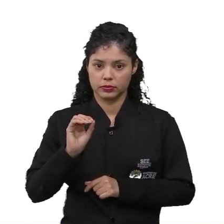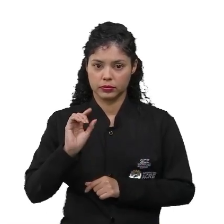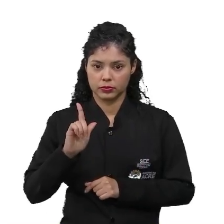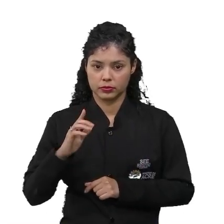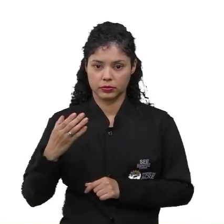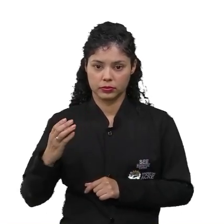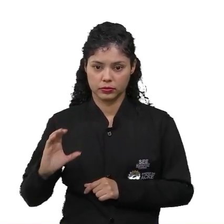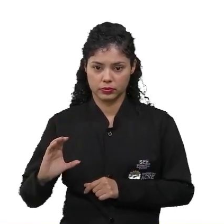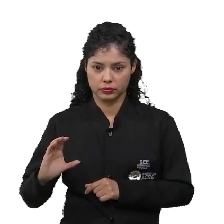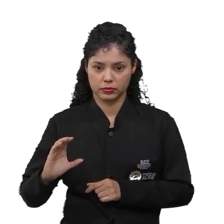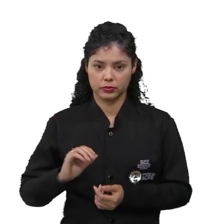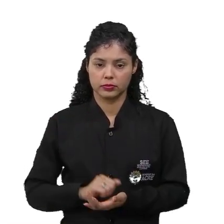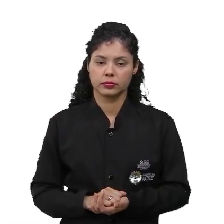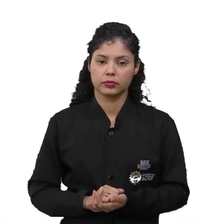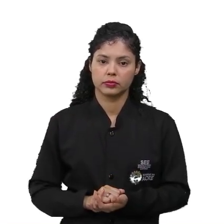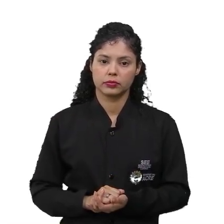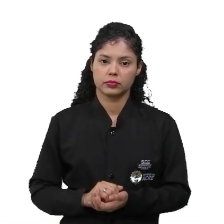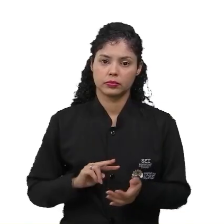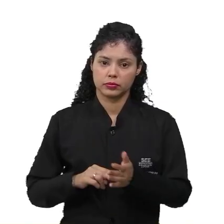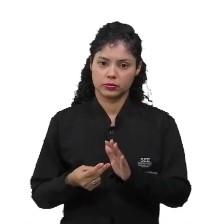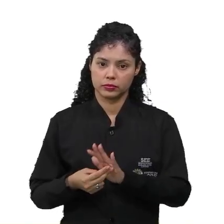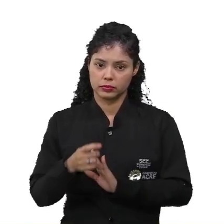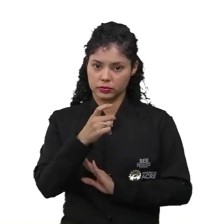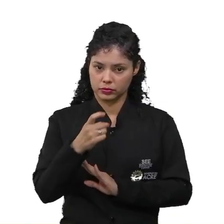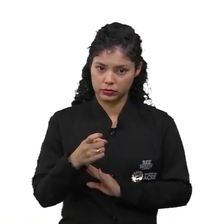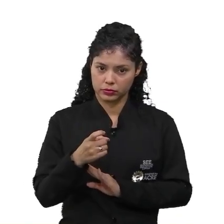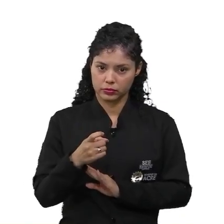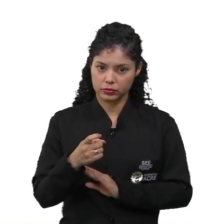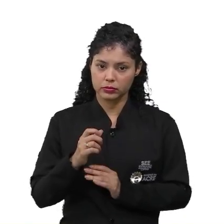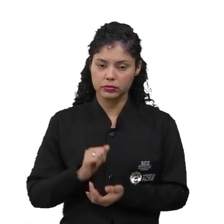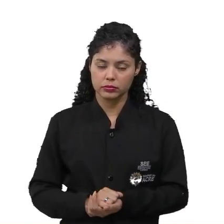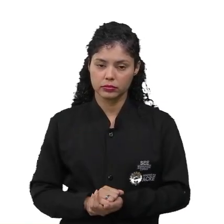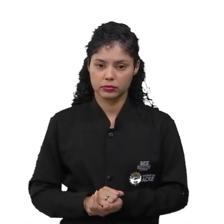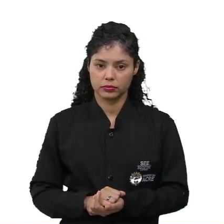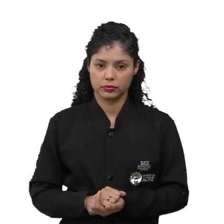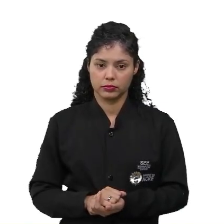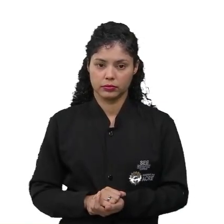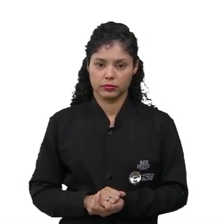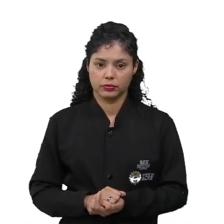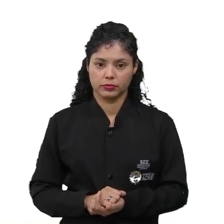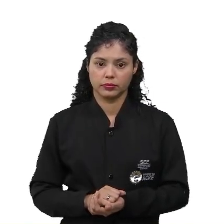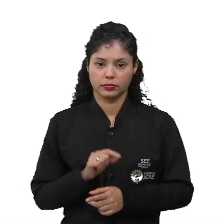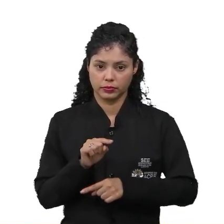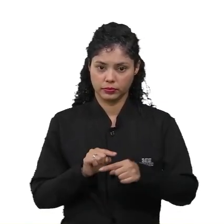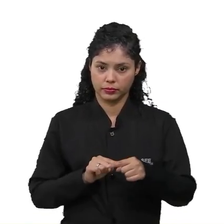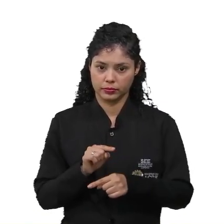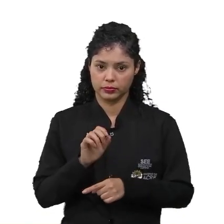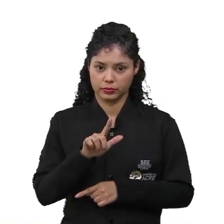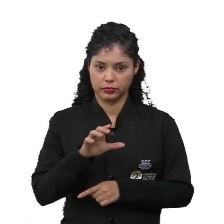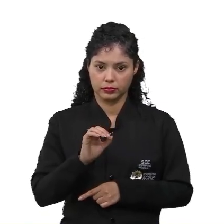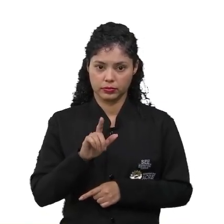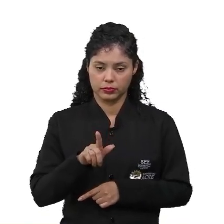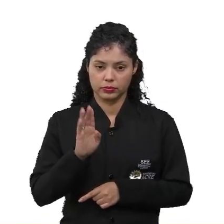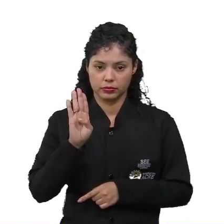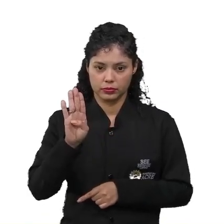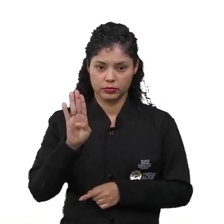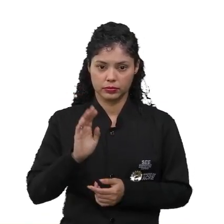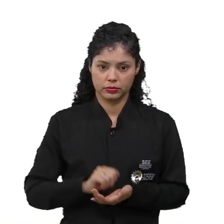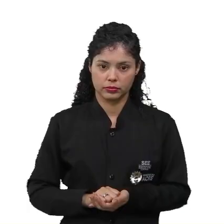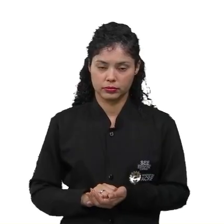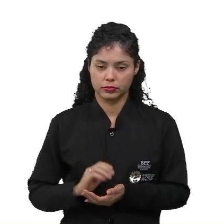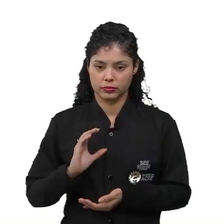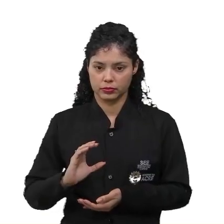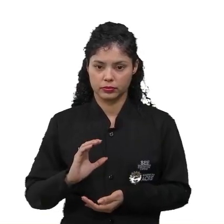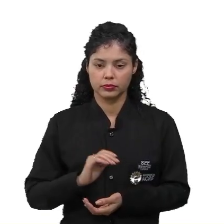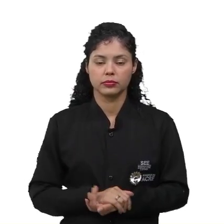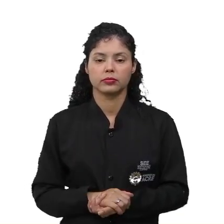base C. Então, eu vou dizer que isso aqui é igual ao log de x na base C, dividido pelo log de B na base